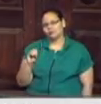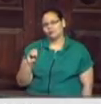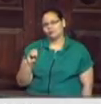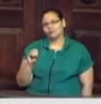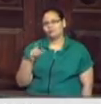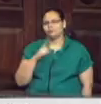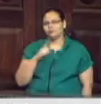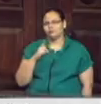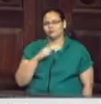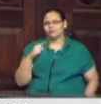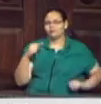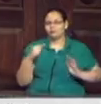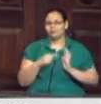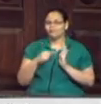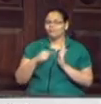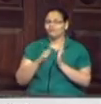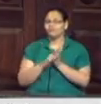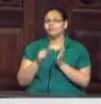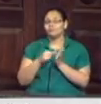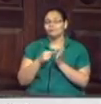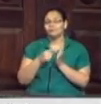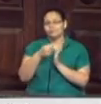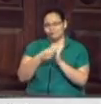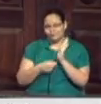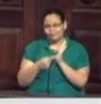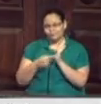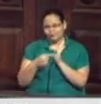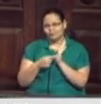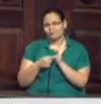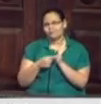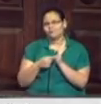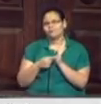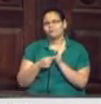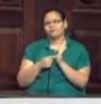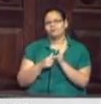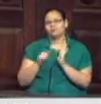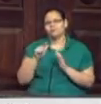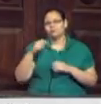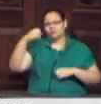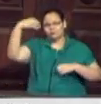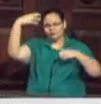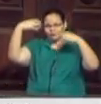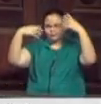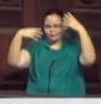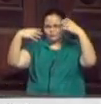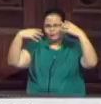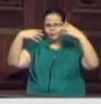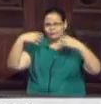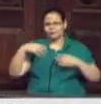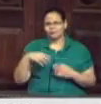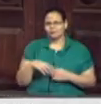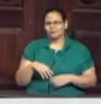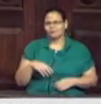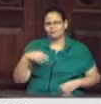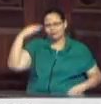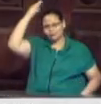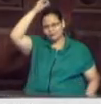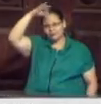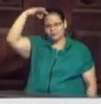tinha aí um artigo com o seguinte título: Luzes do Espírito